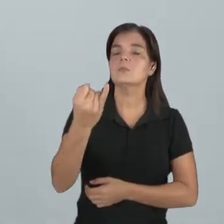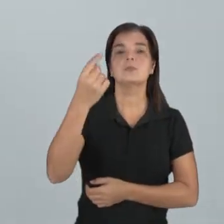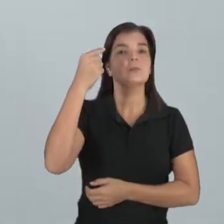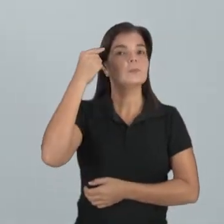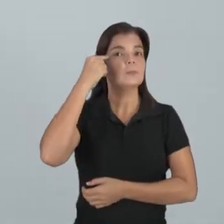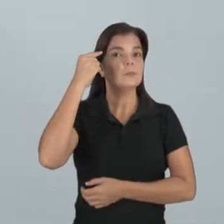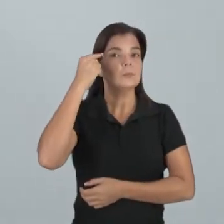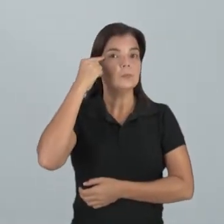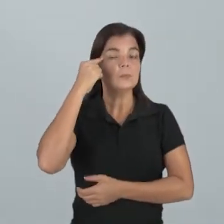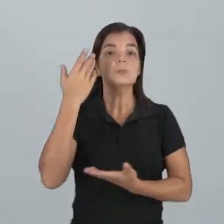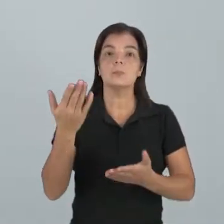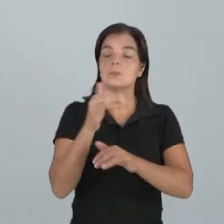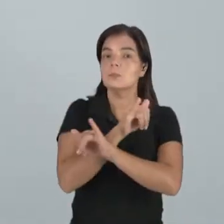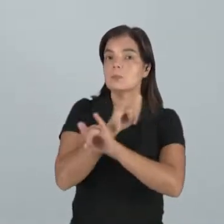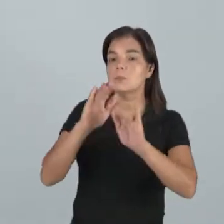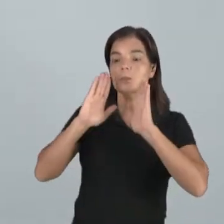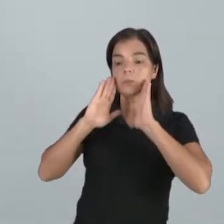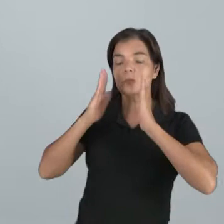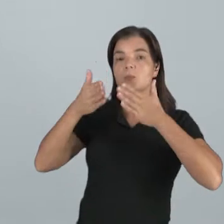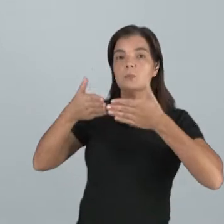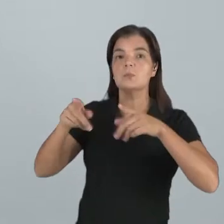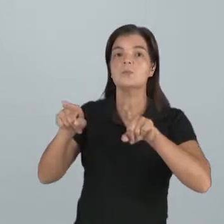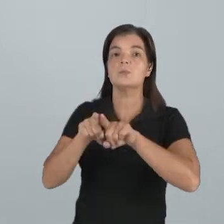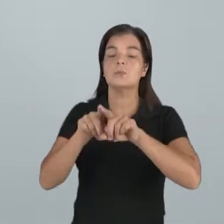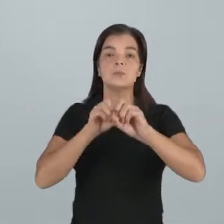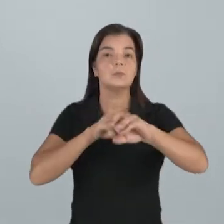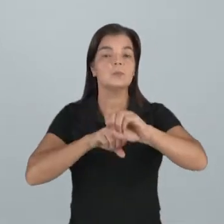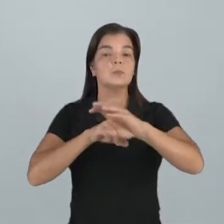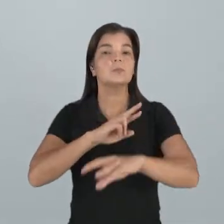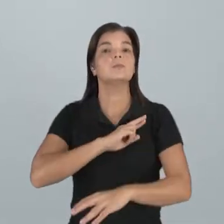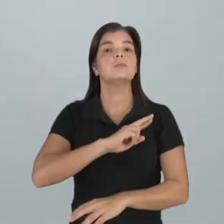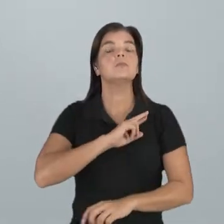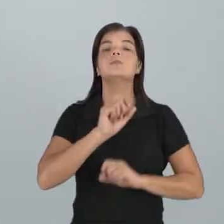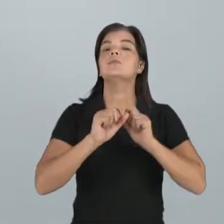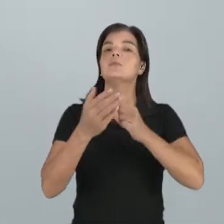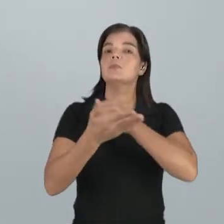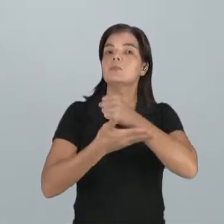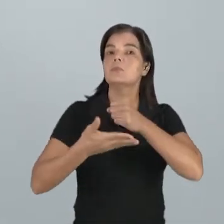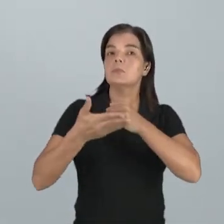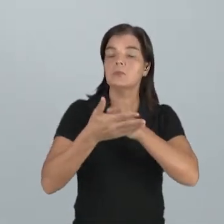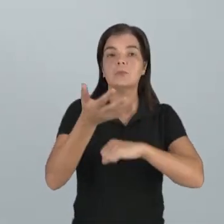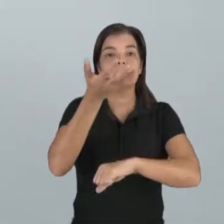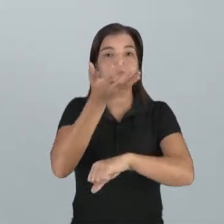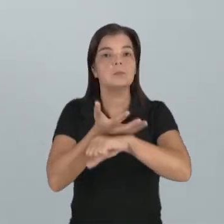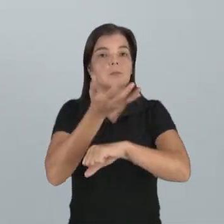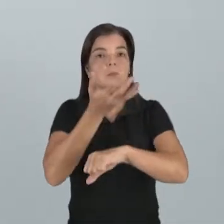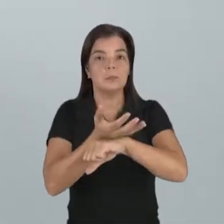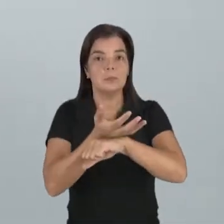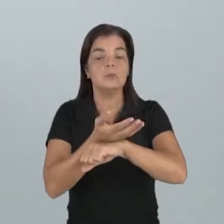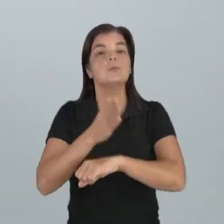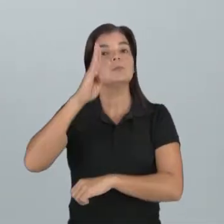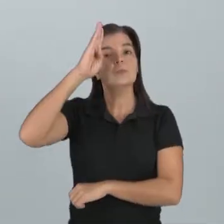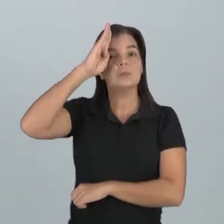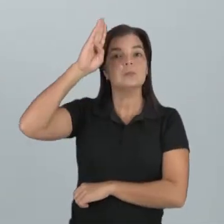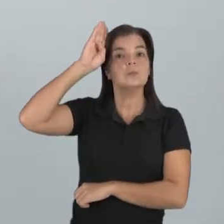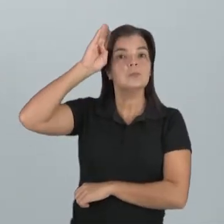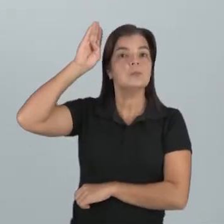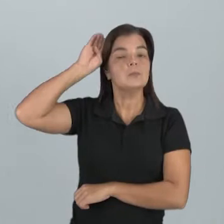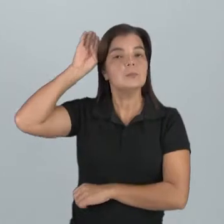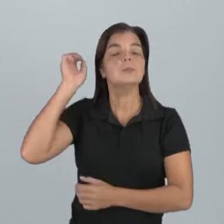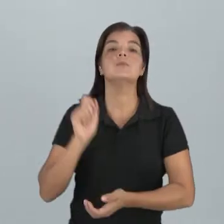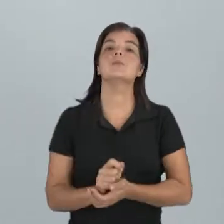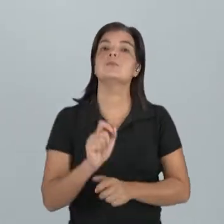gente pensar nesse tipo de enfoque, porque o ensino religioso se baseia em uma disciplina acadêmica que é